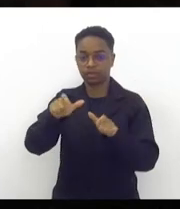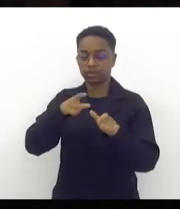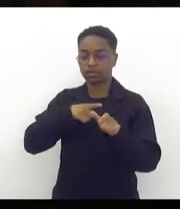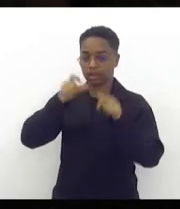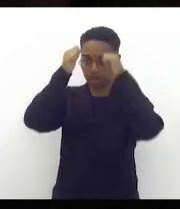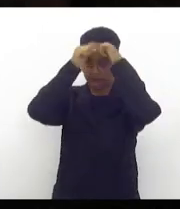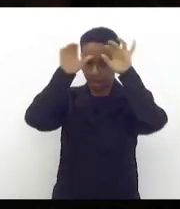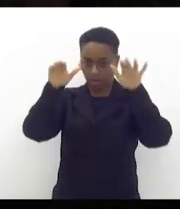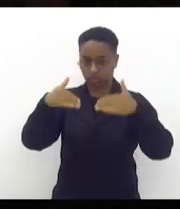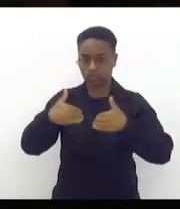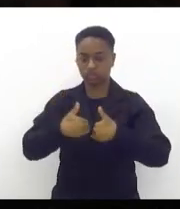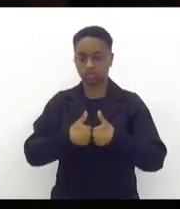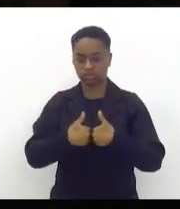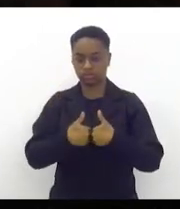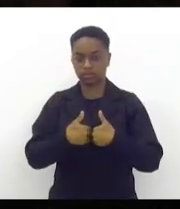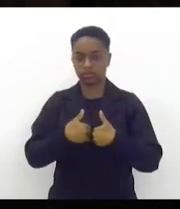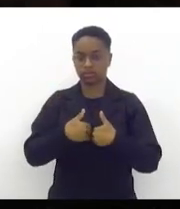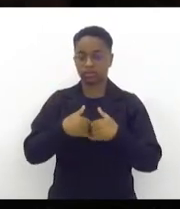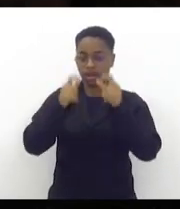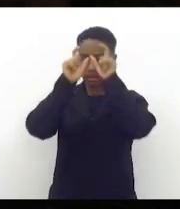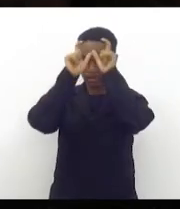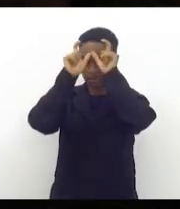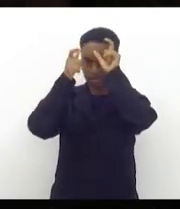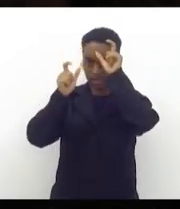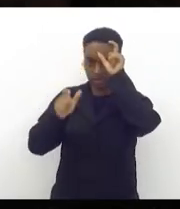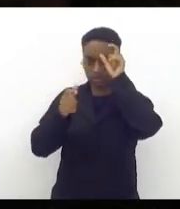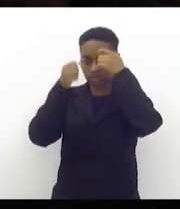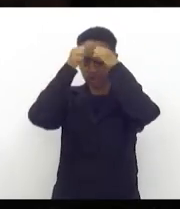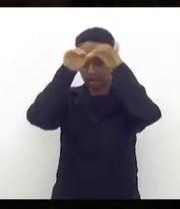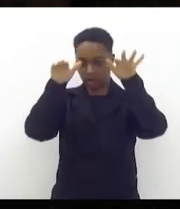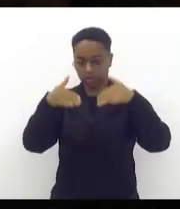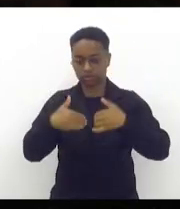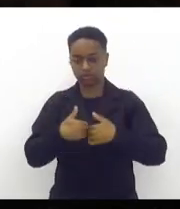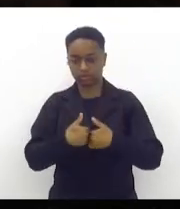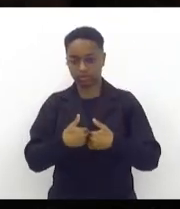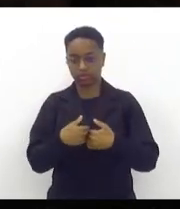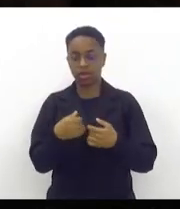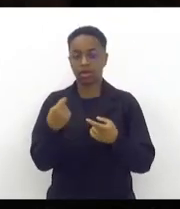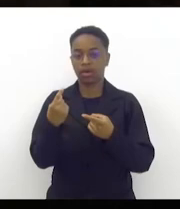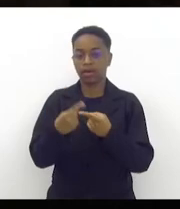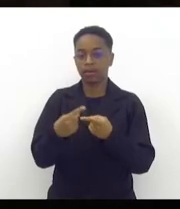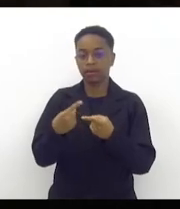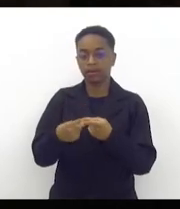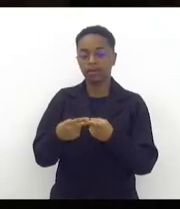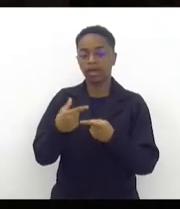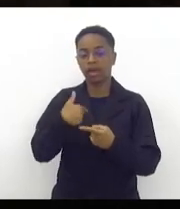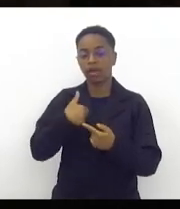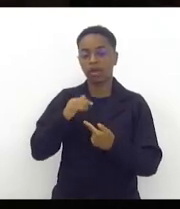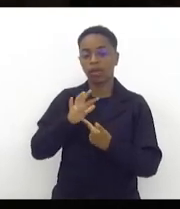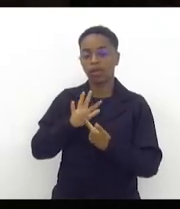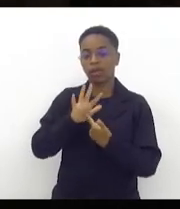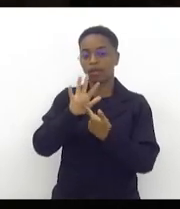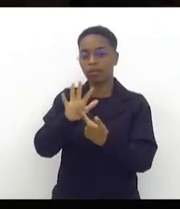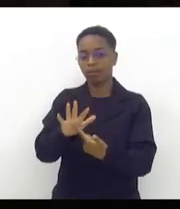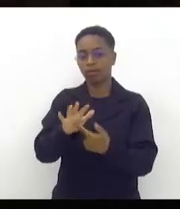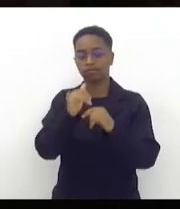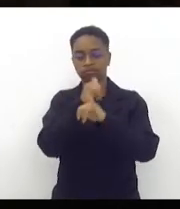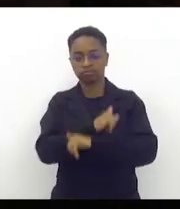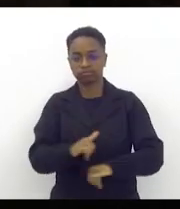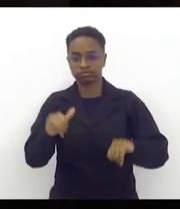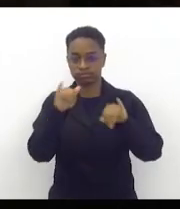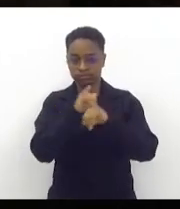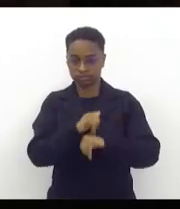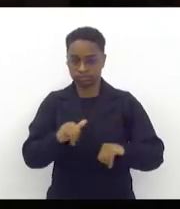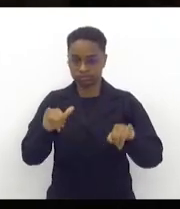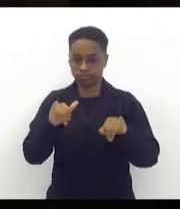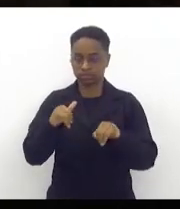autismo, o transtorno do espectro autismo. E trago aqui uma grande notícia. Ao